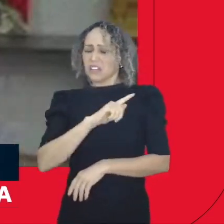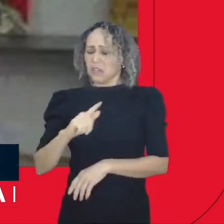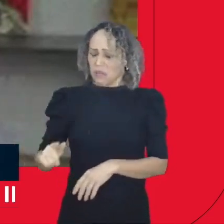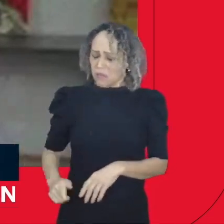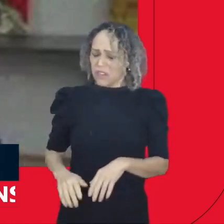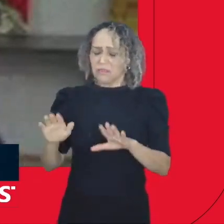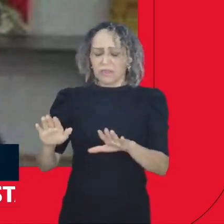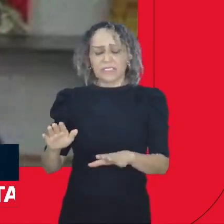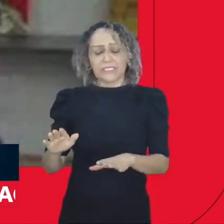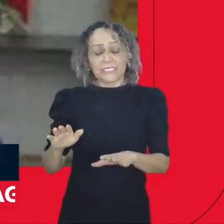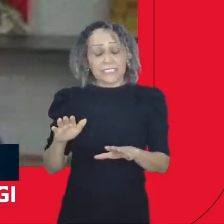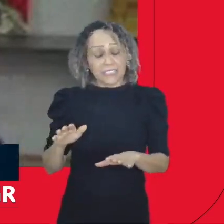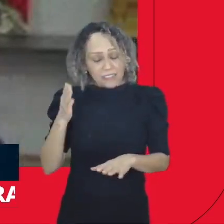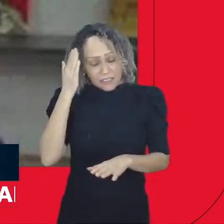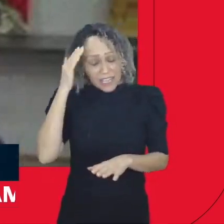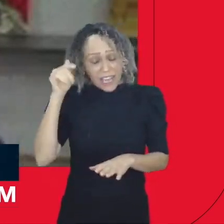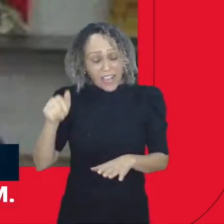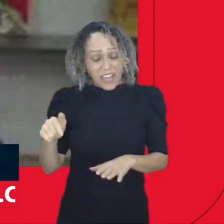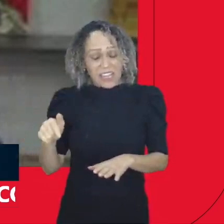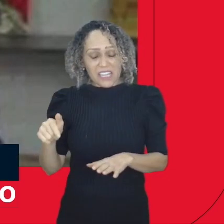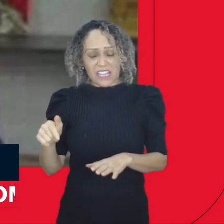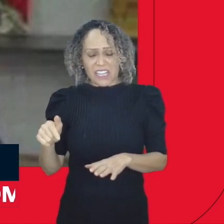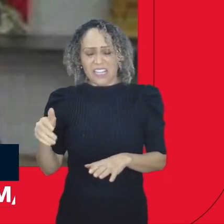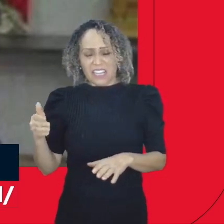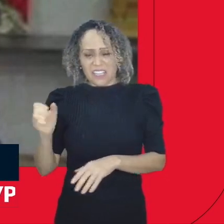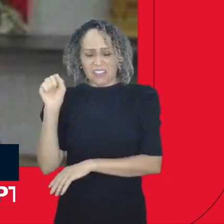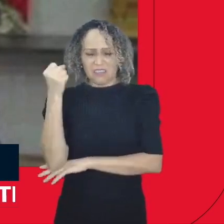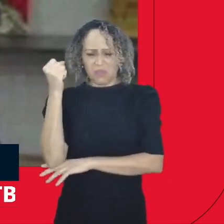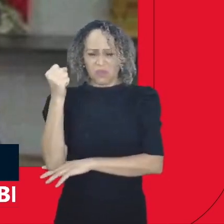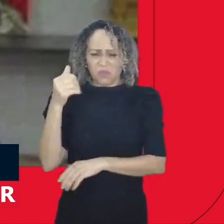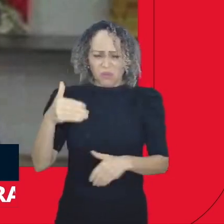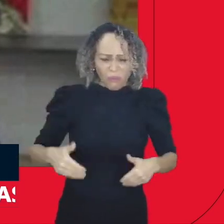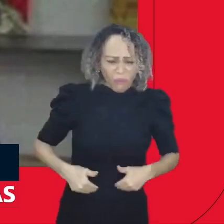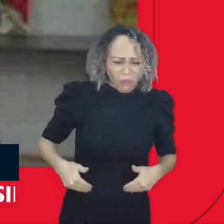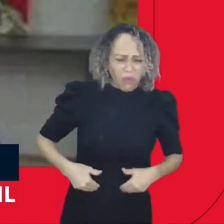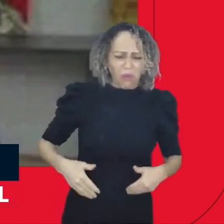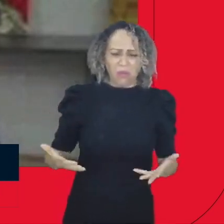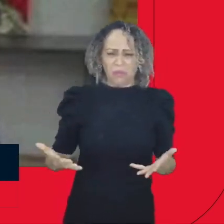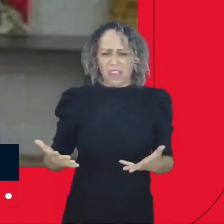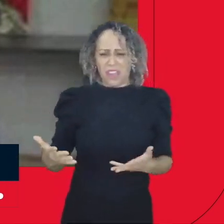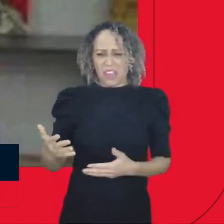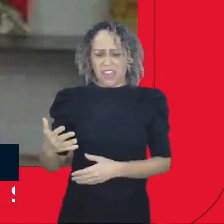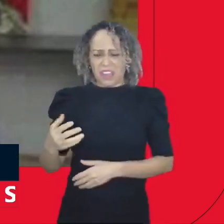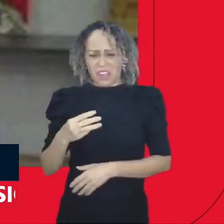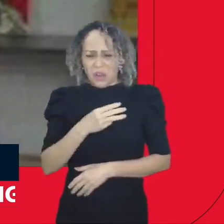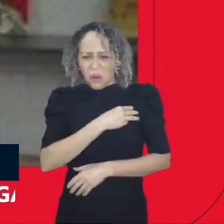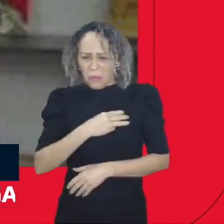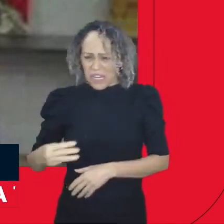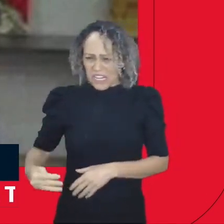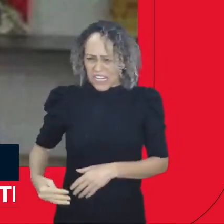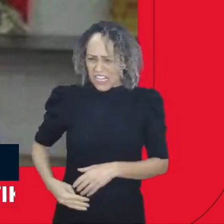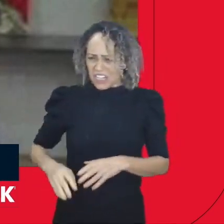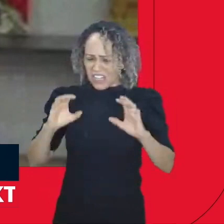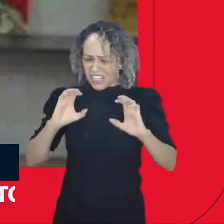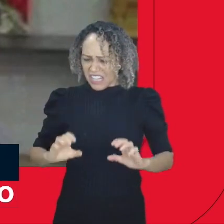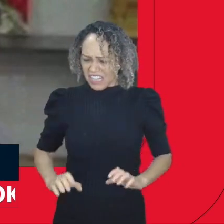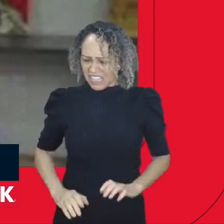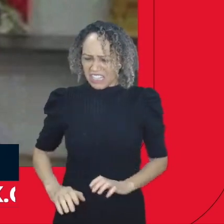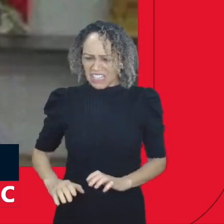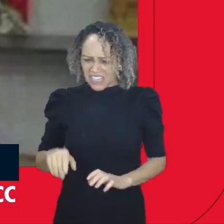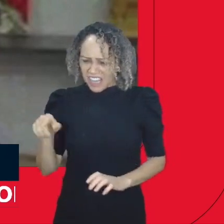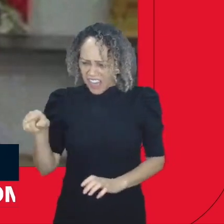estatística. Ministro da Cidadania, que não se importou com tanta gente passando fome. Aqui no Rio Grande do Sul,